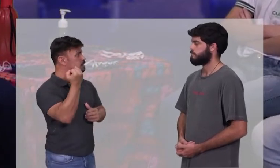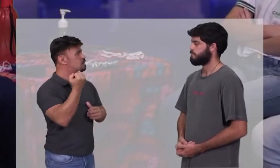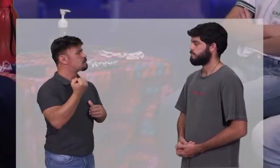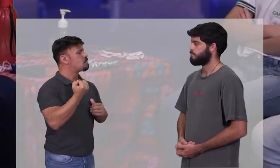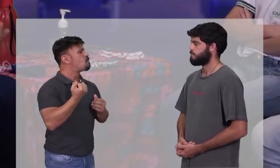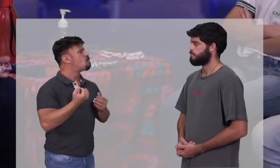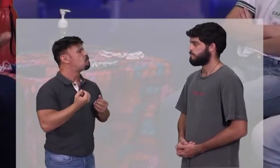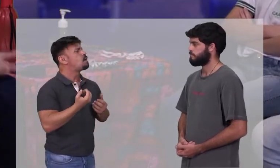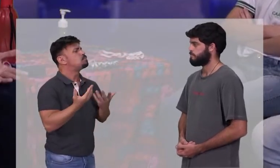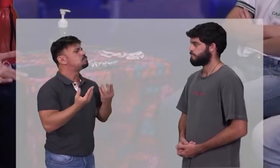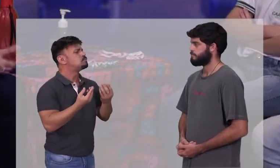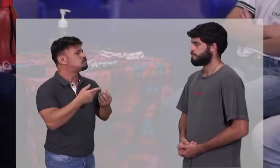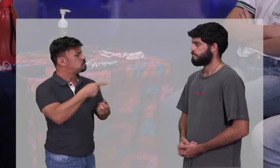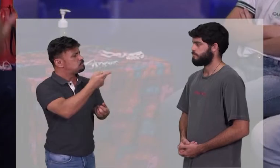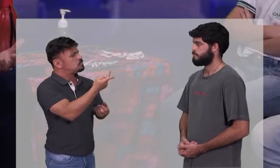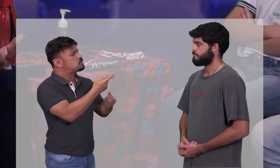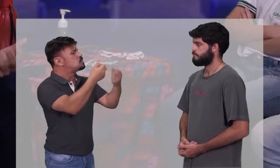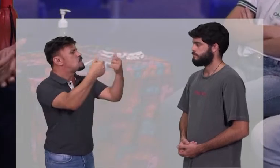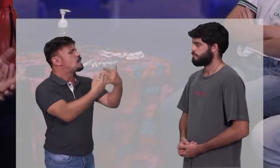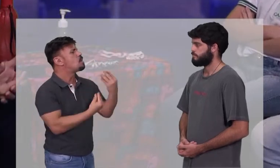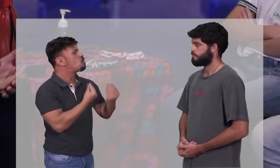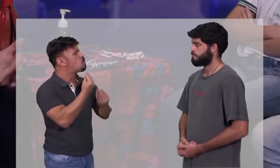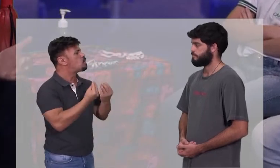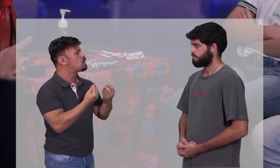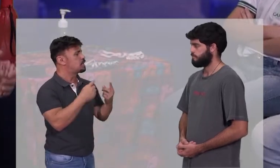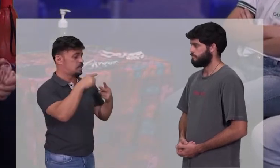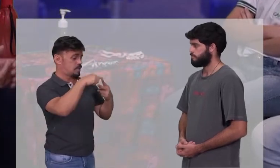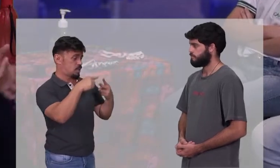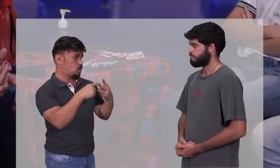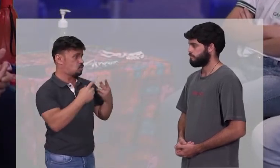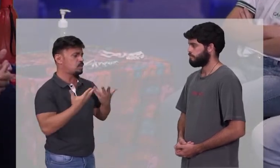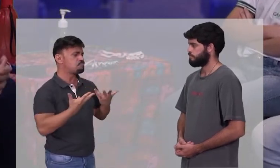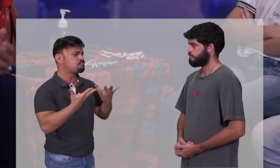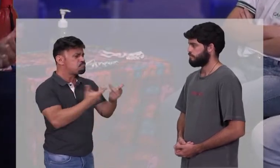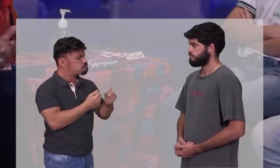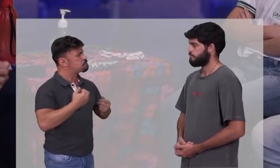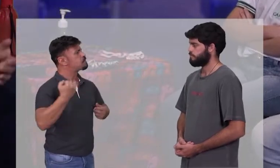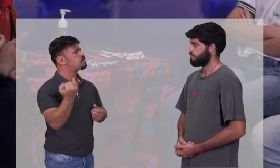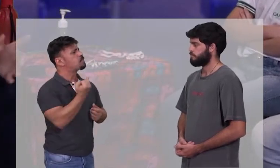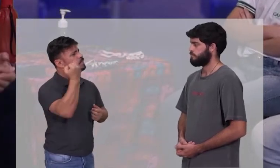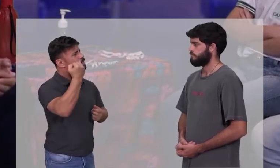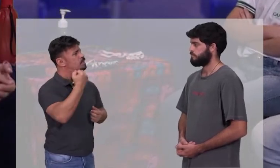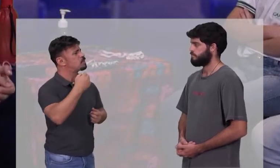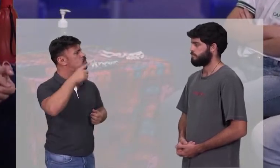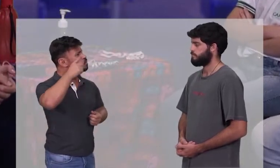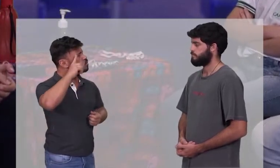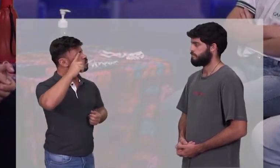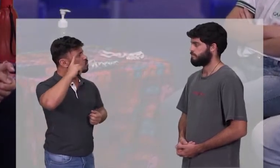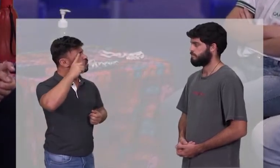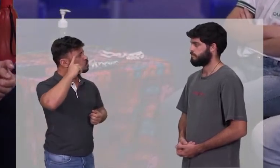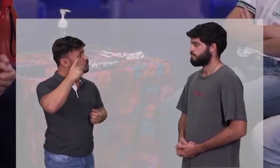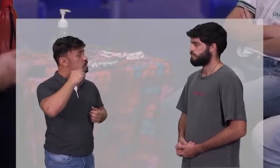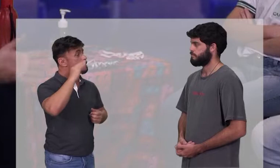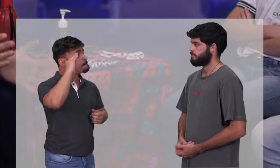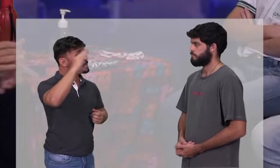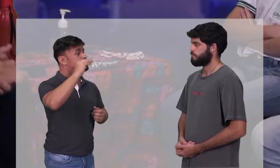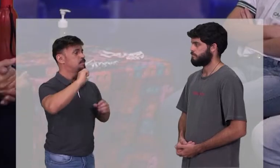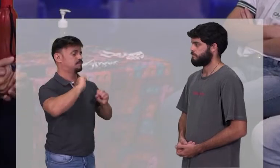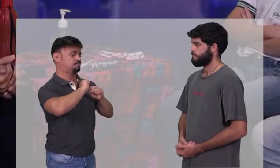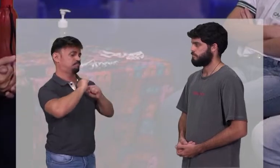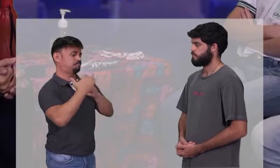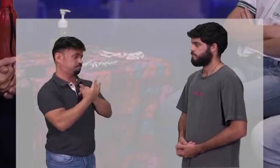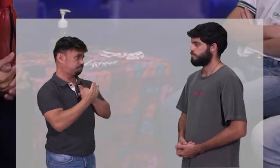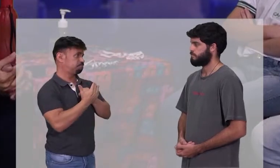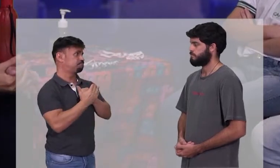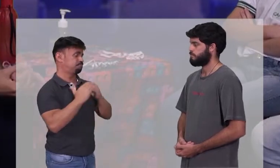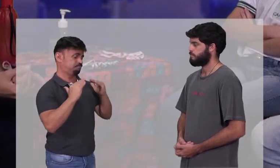importante. Vamos ouvir deles, o que eles têm para dizer sobre essas duas habilidades tão importantes no nosso dia a dia, principalmente agora